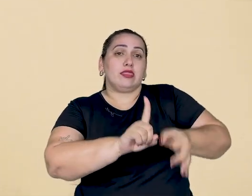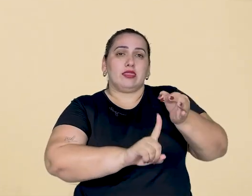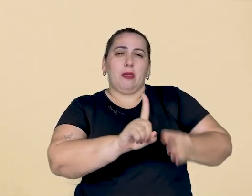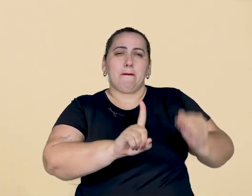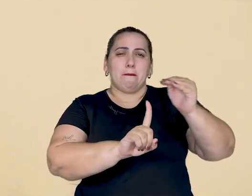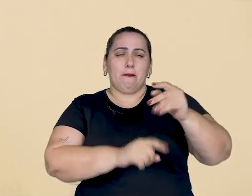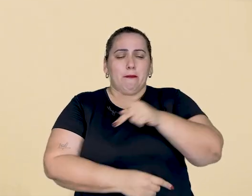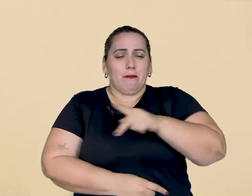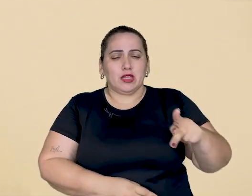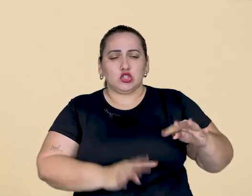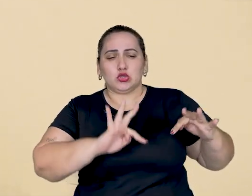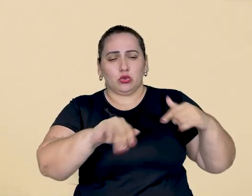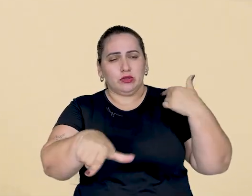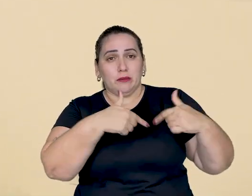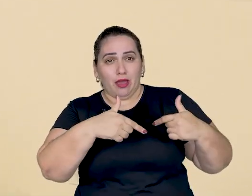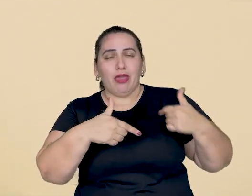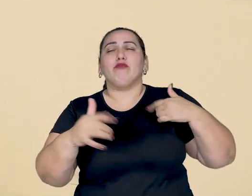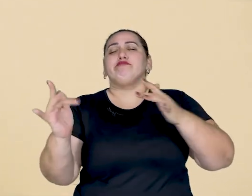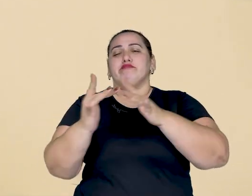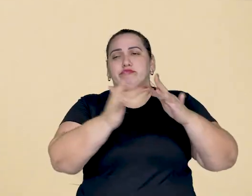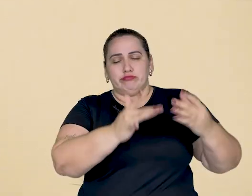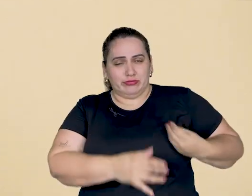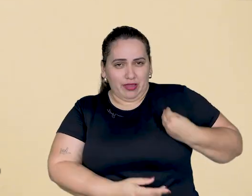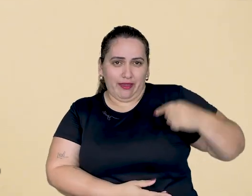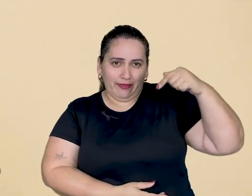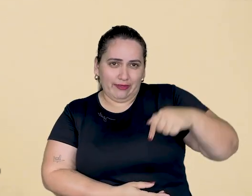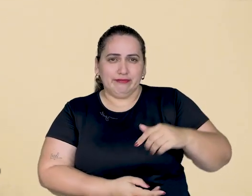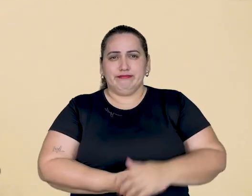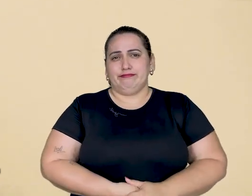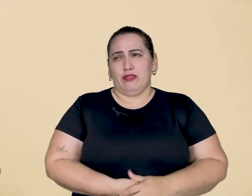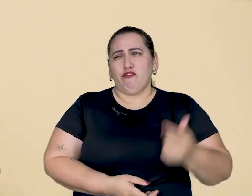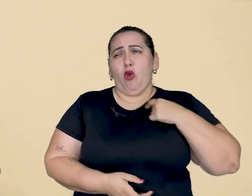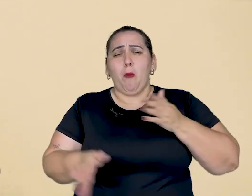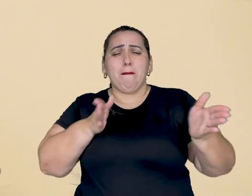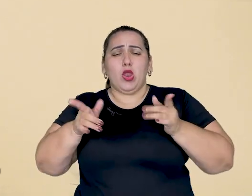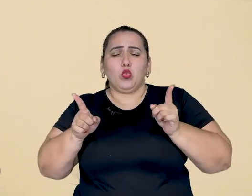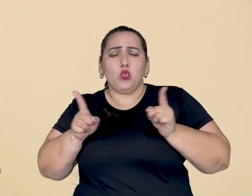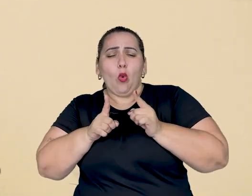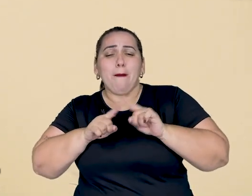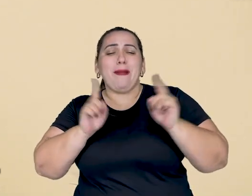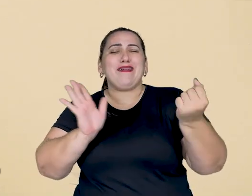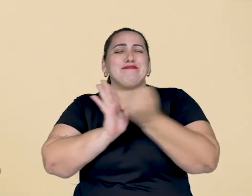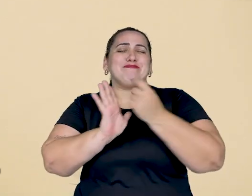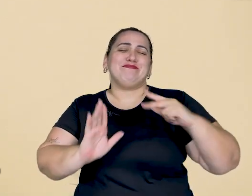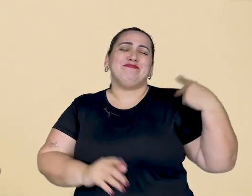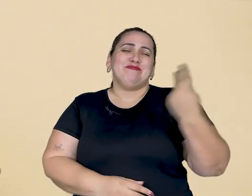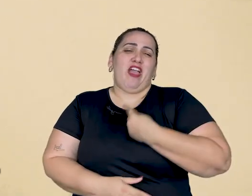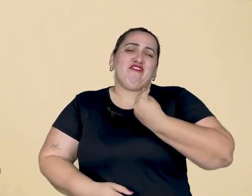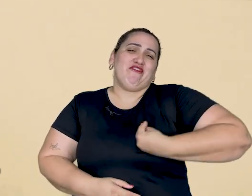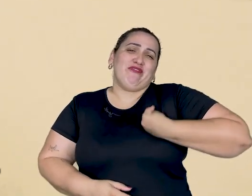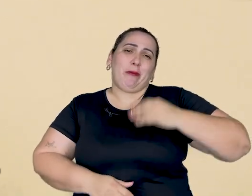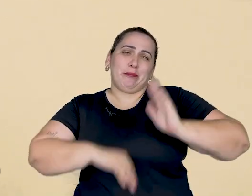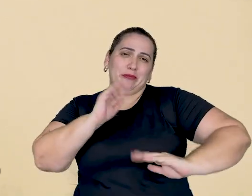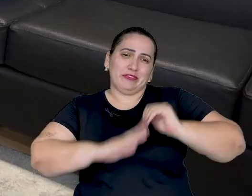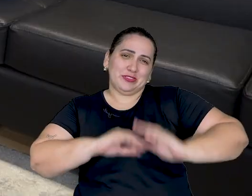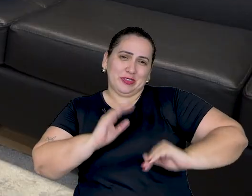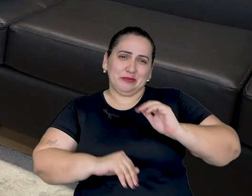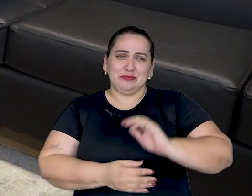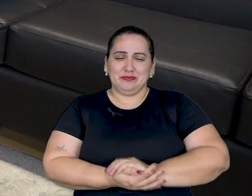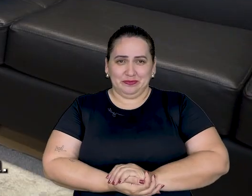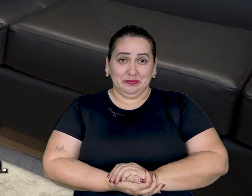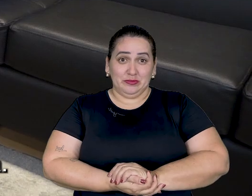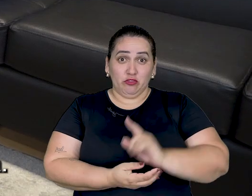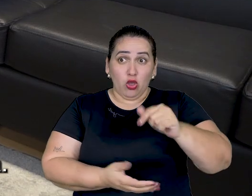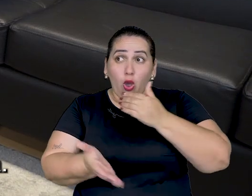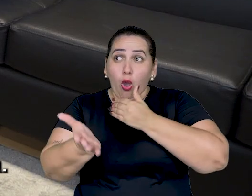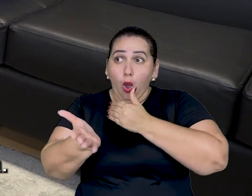assessorando os desembargadores presidentes que passaram por aqui. Mas foi apesar de ter sido curto, foi um período que me marcou bastante.